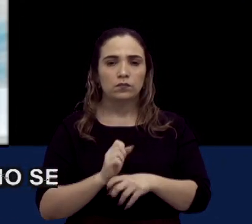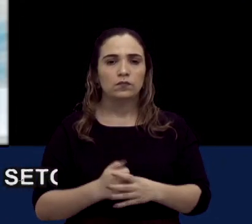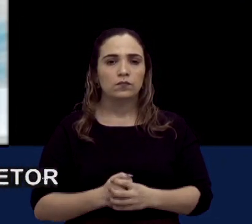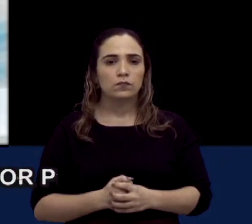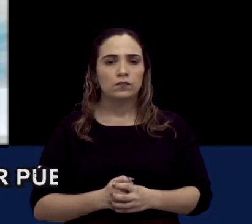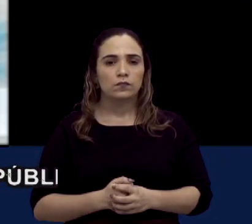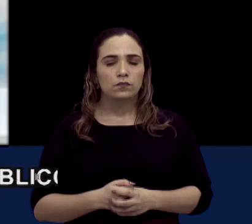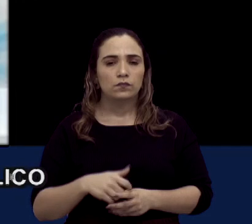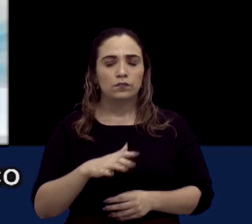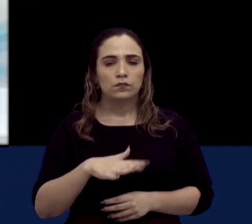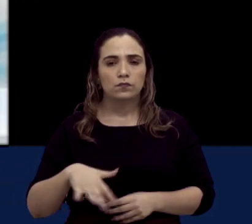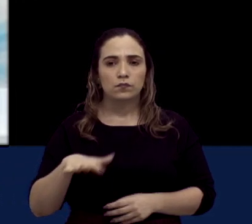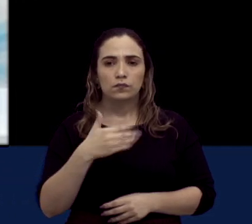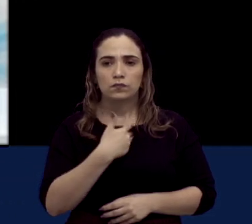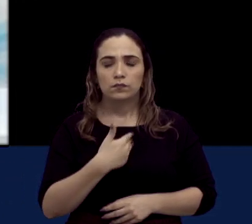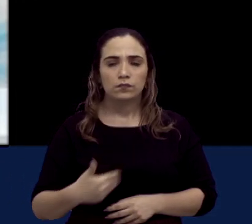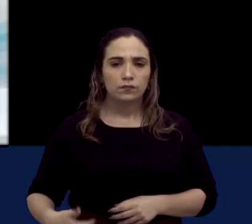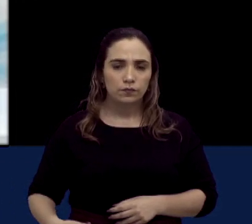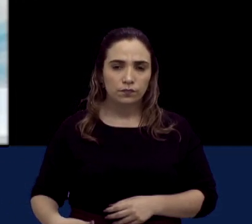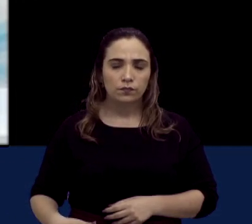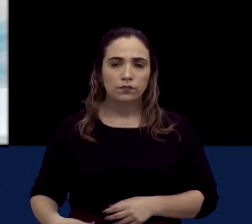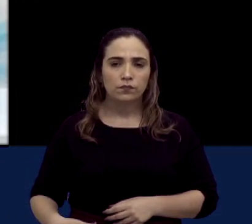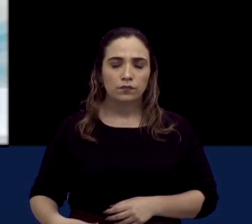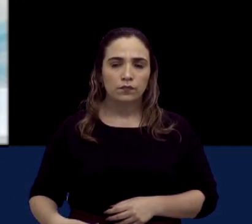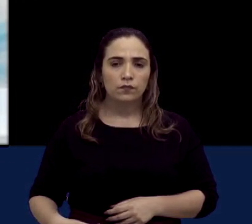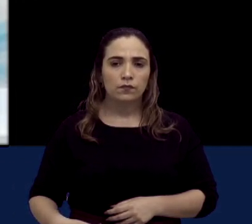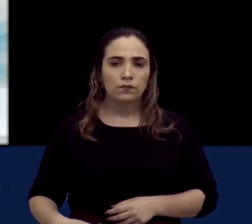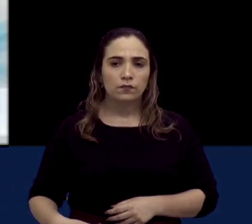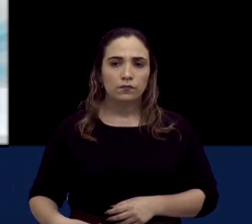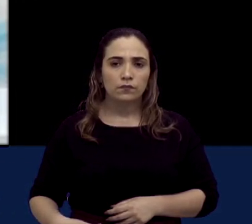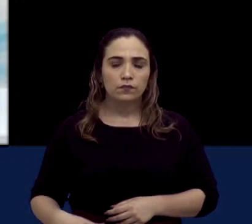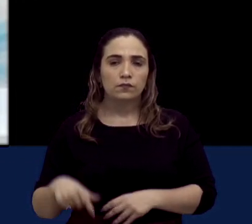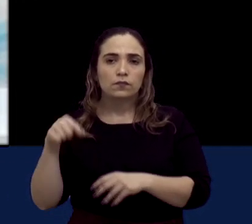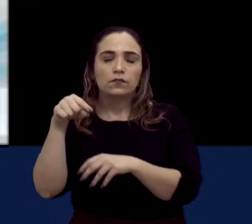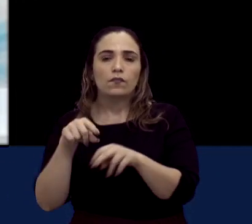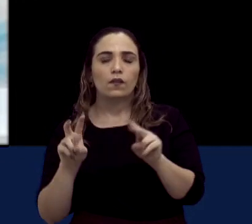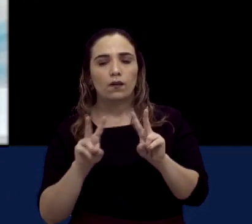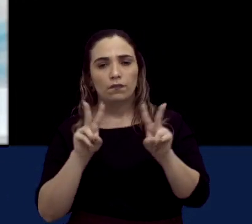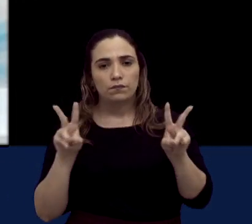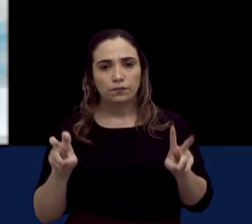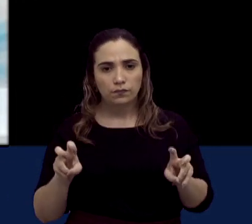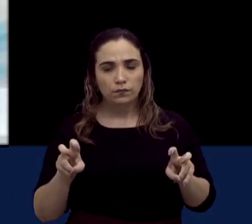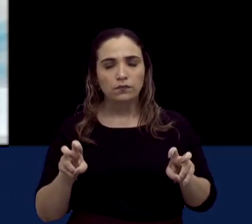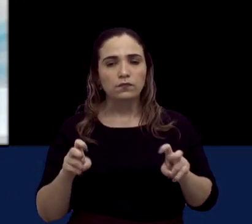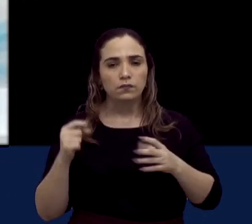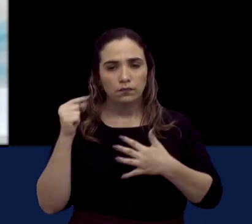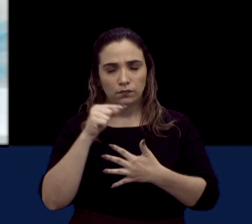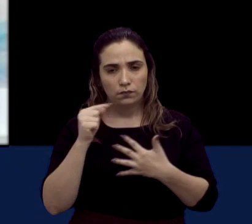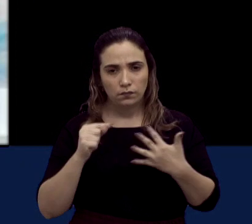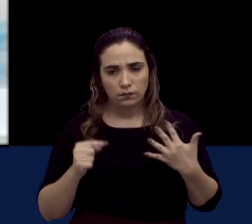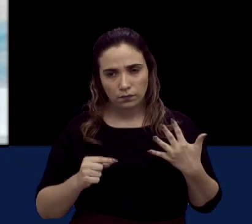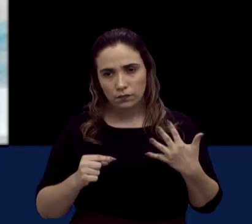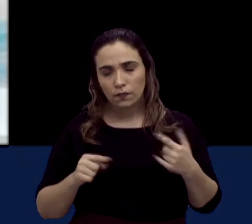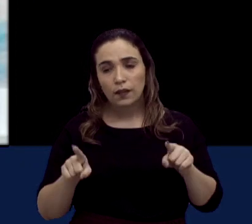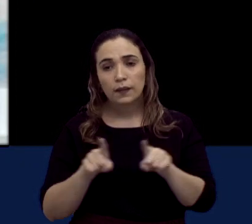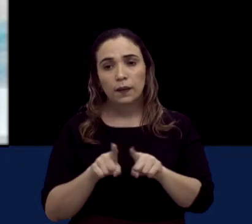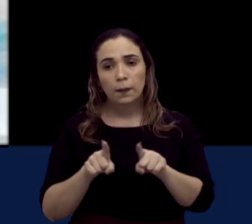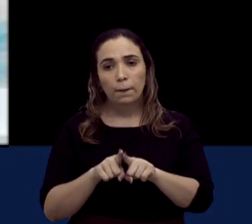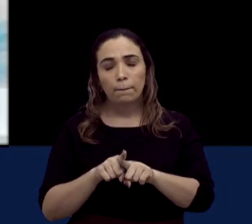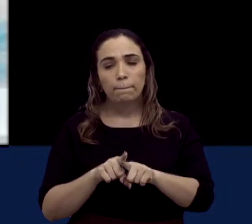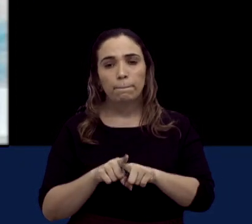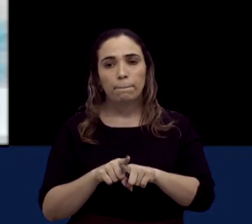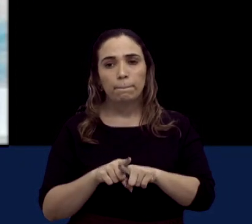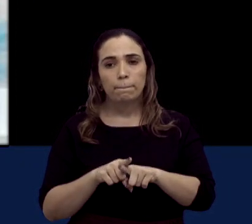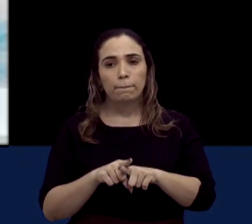setor público não estatal ou privado. Então, ele tratou desses pontos, né? E também